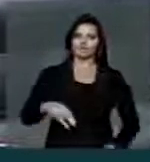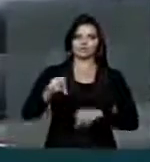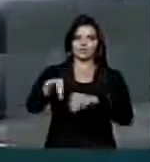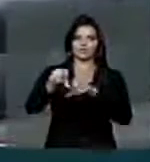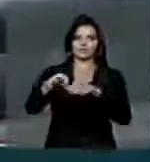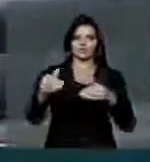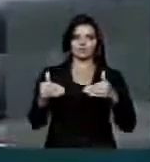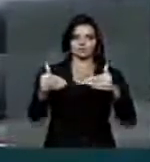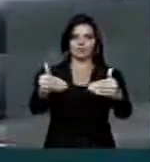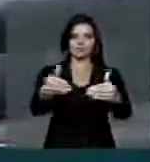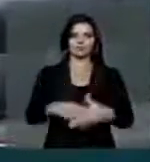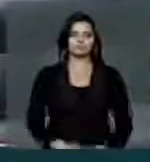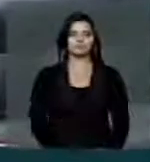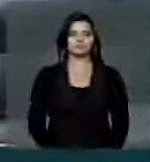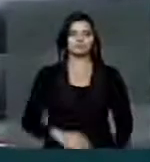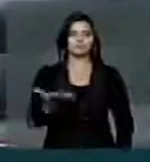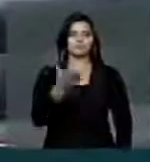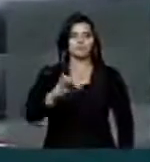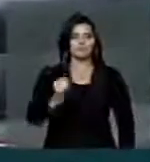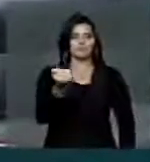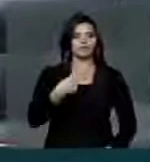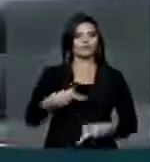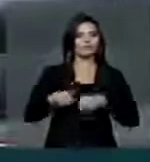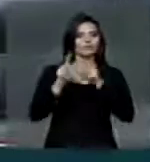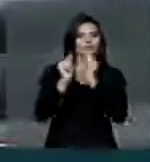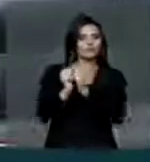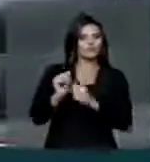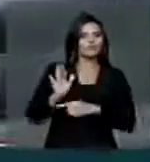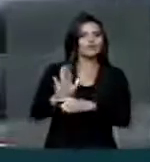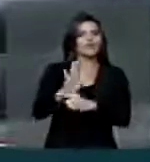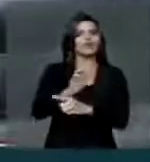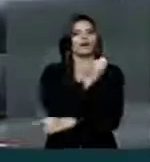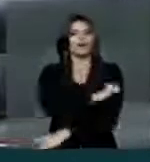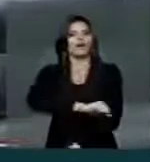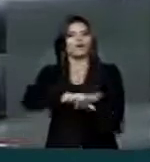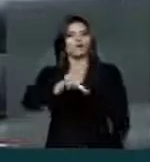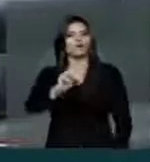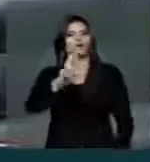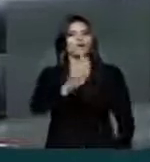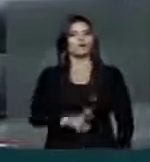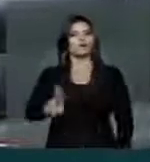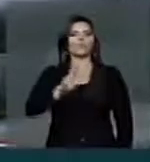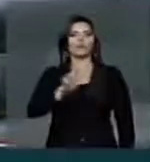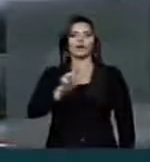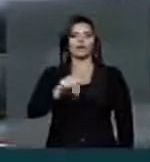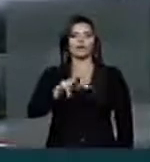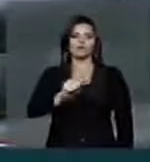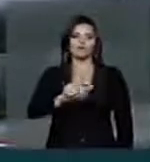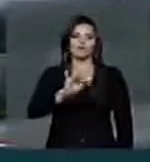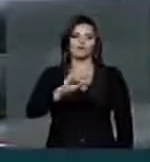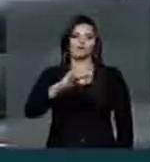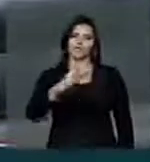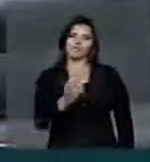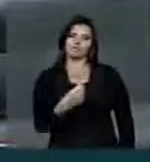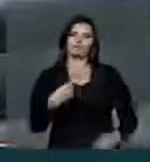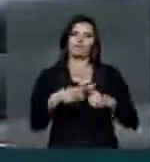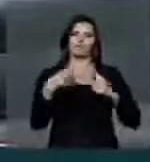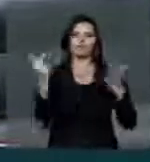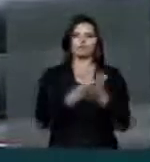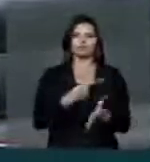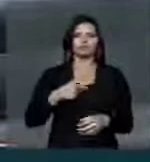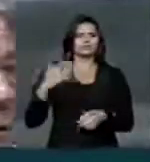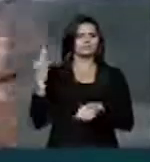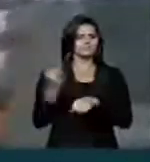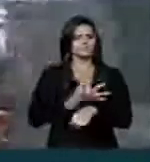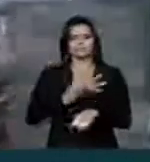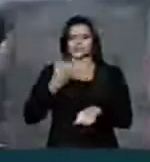Educação. Queria, nesta oportunidade, me solidarizar com os estudantes da Universidade Gama Filho, que enfrentam uma dura